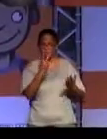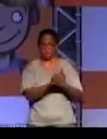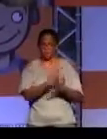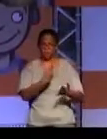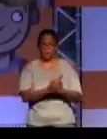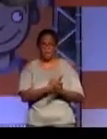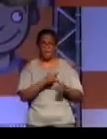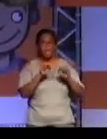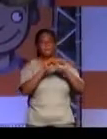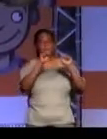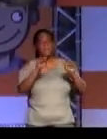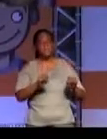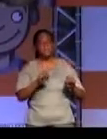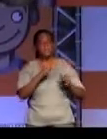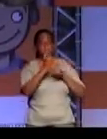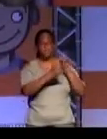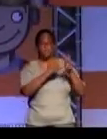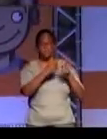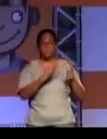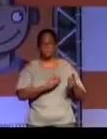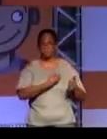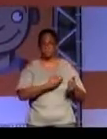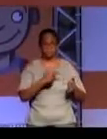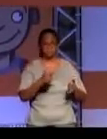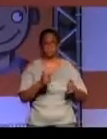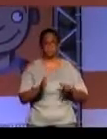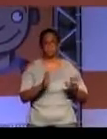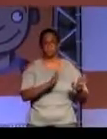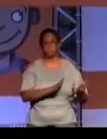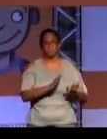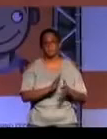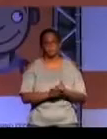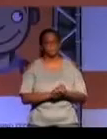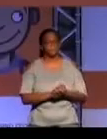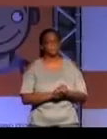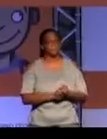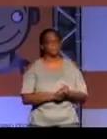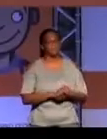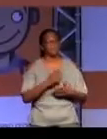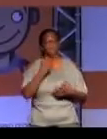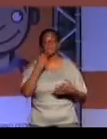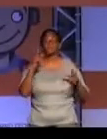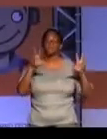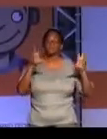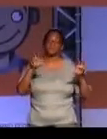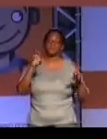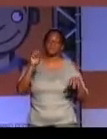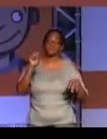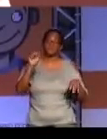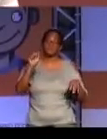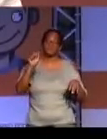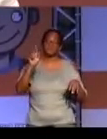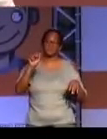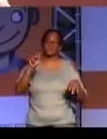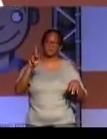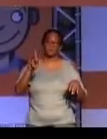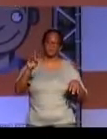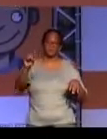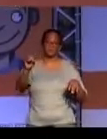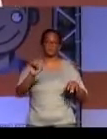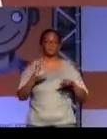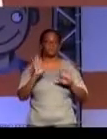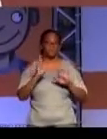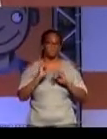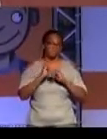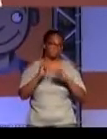de informação que não está funcionando. Mas, falando em sarampo, que foi aqui mencionado já anteriormente,